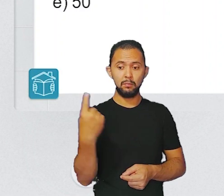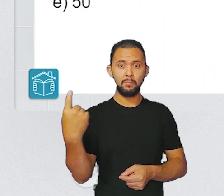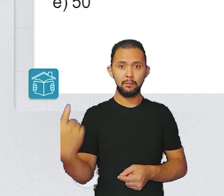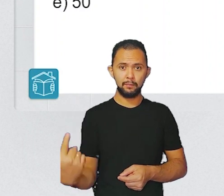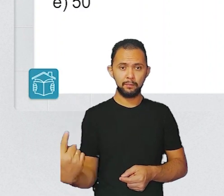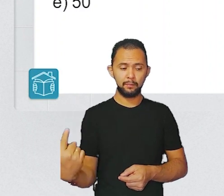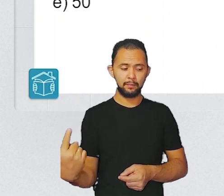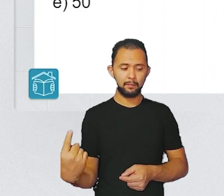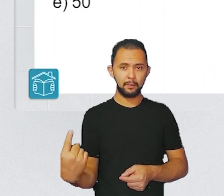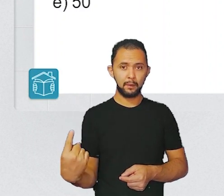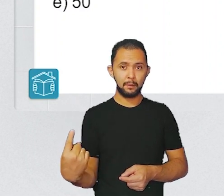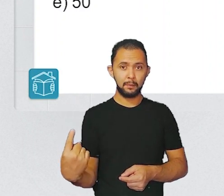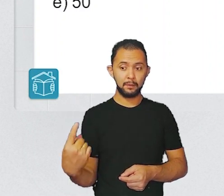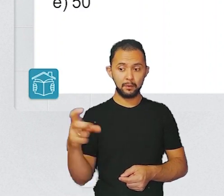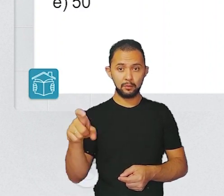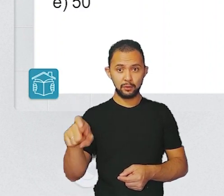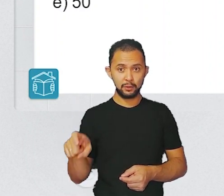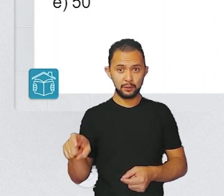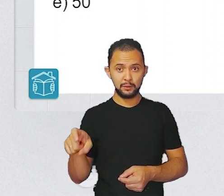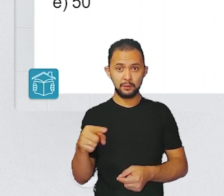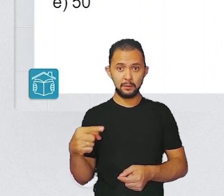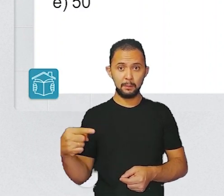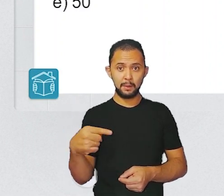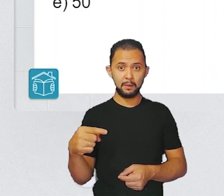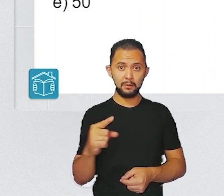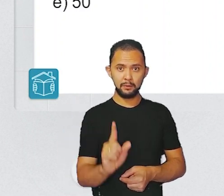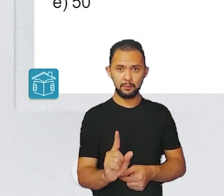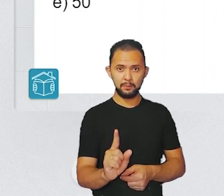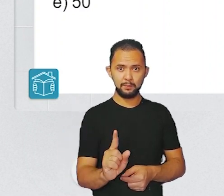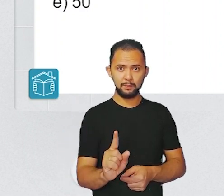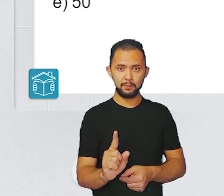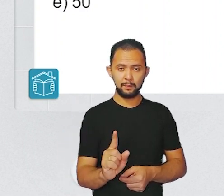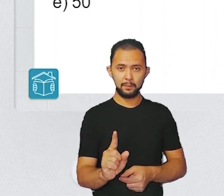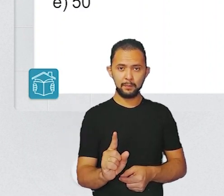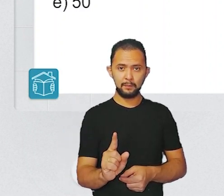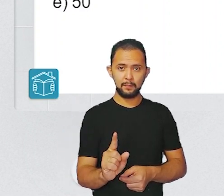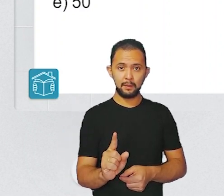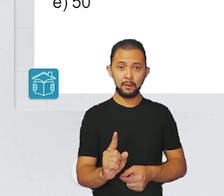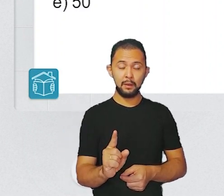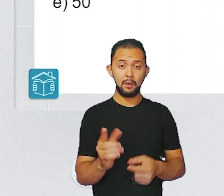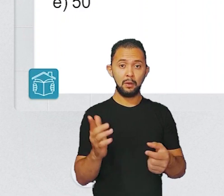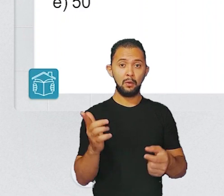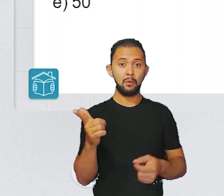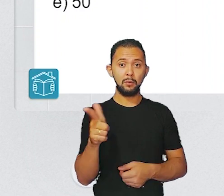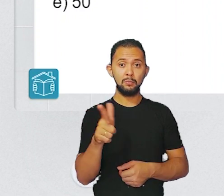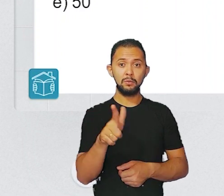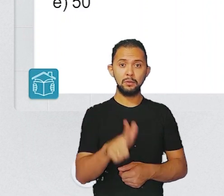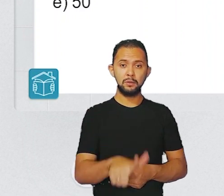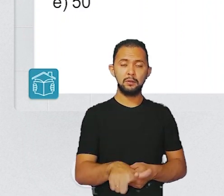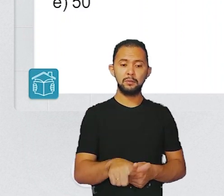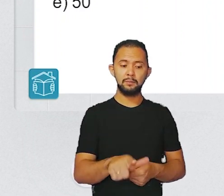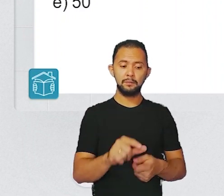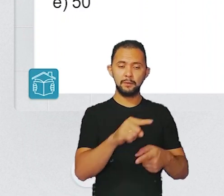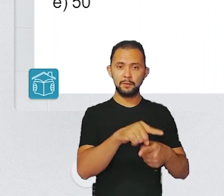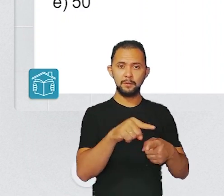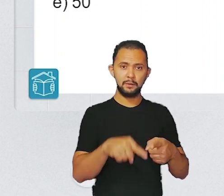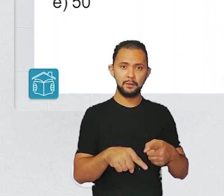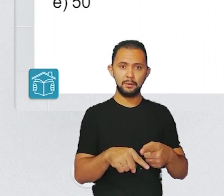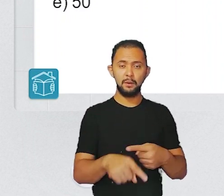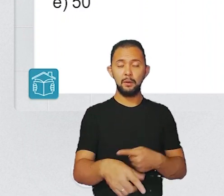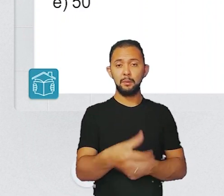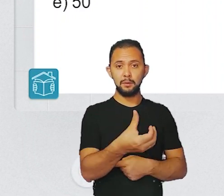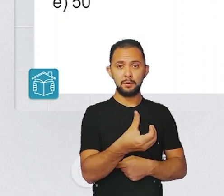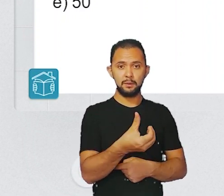X menos 1, a gente tem que esse número ele vai ser divisível por 6, por 10 e por